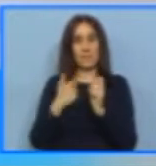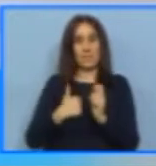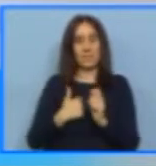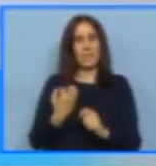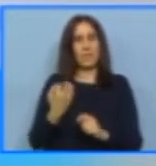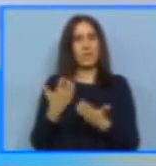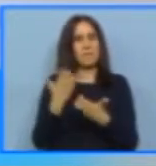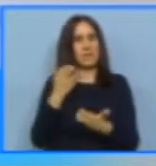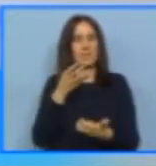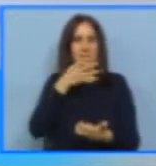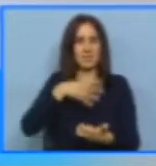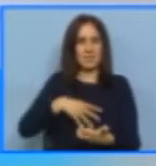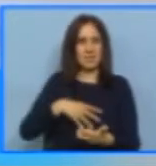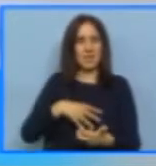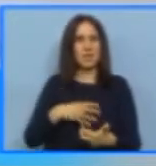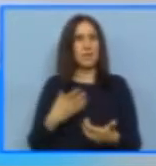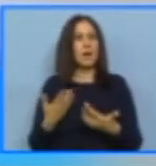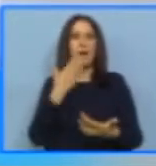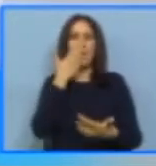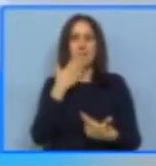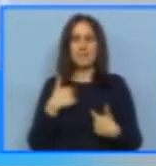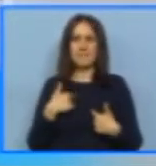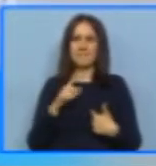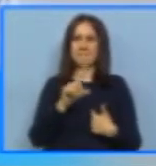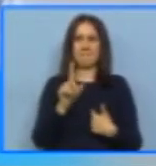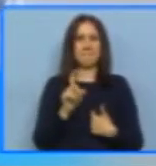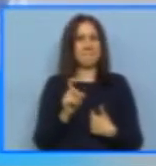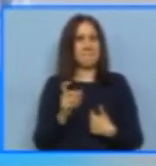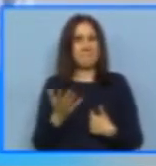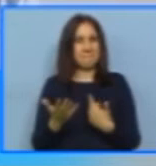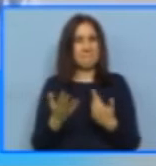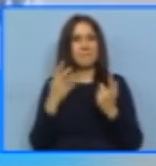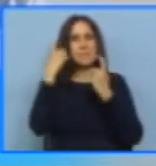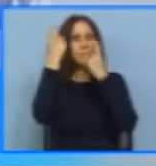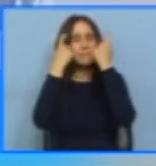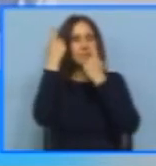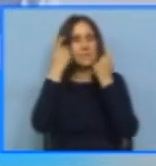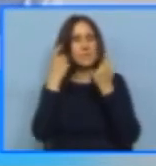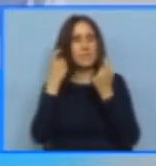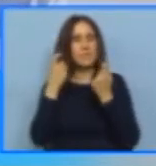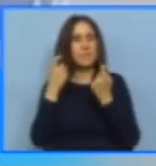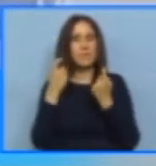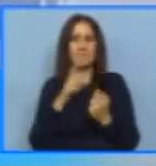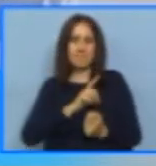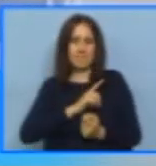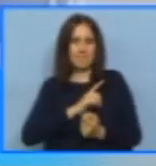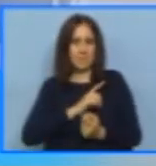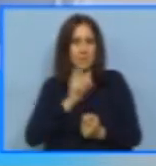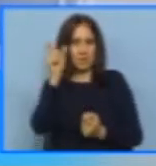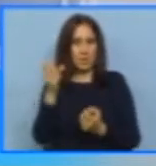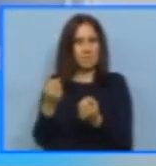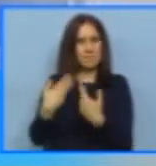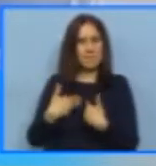altura sublinha isso. Como é que, tipo, quase que se interrogava, era tipo um pensamento pessoal a dizer como